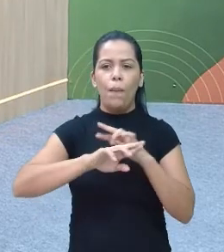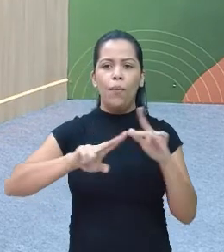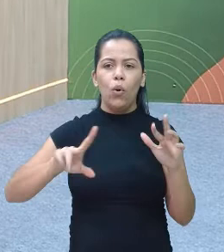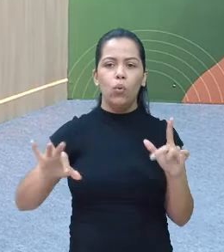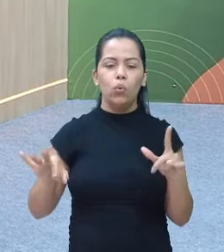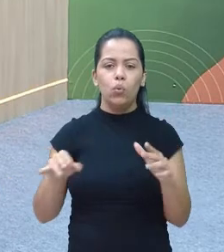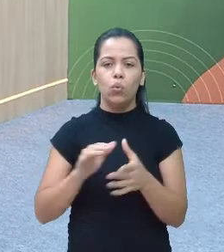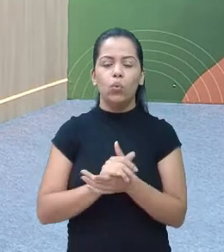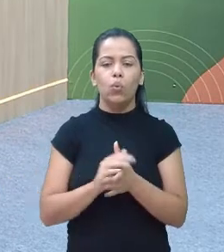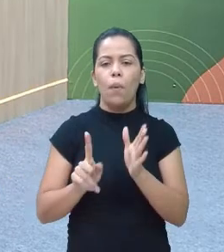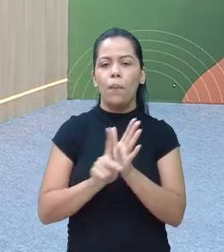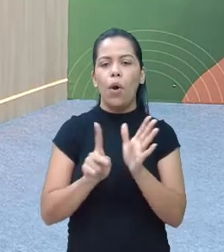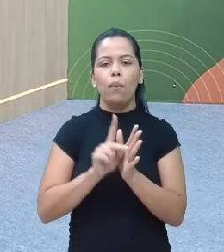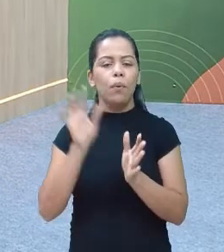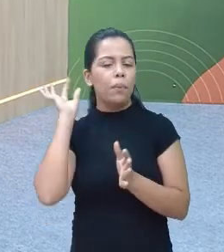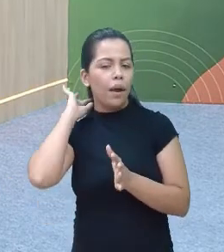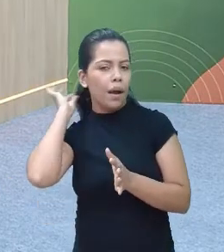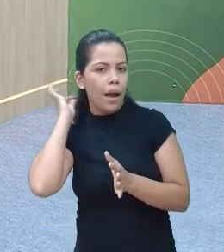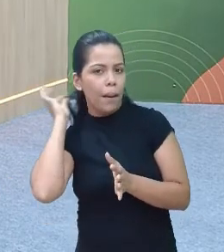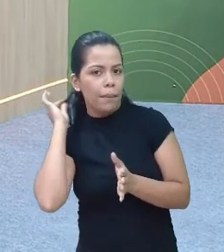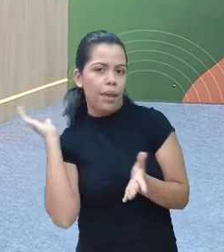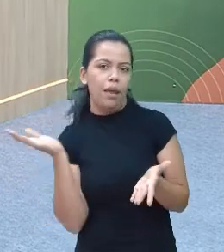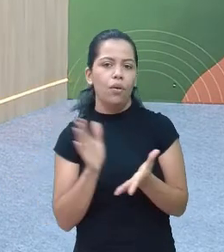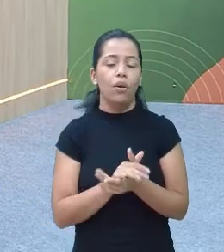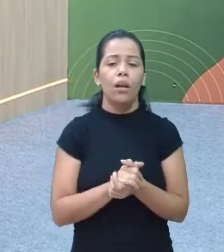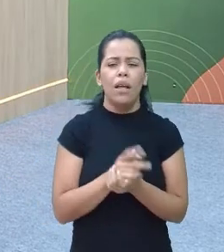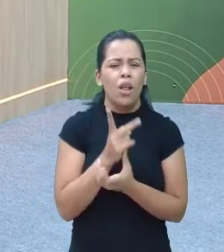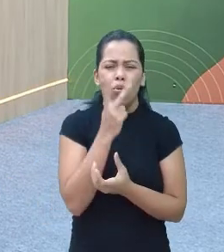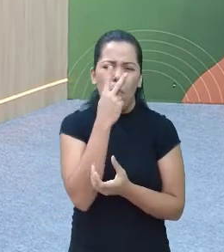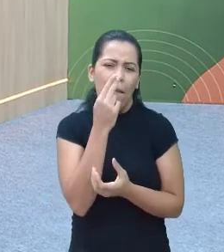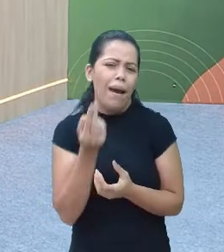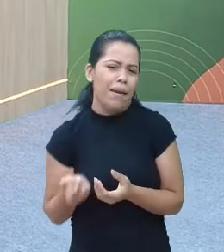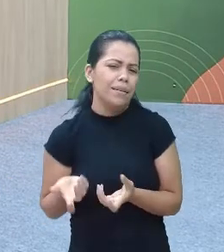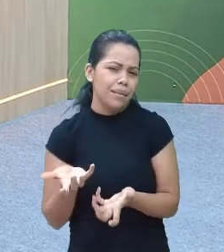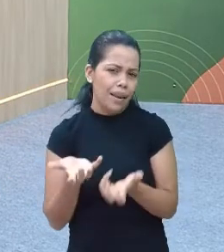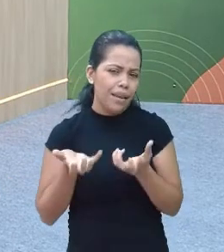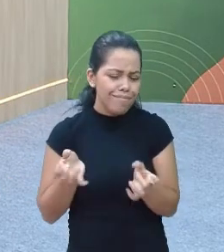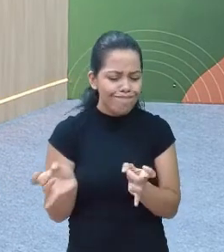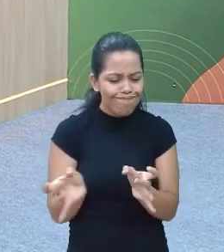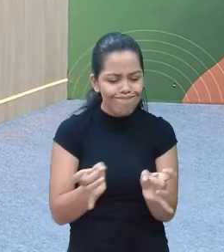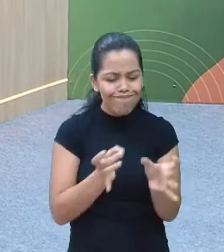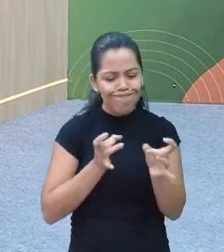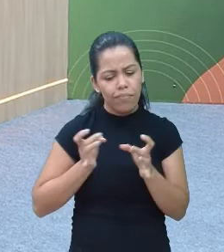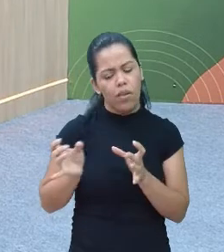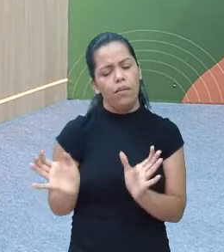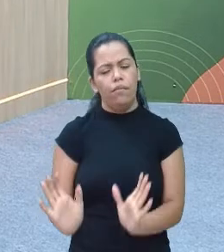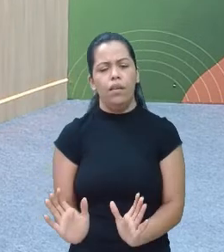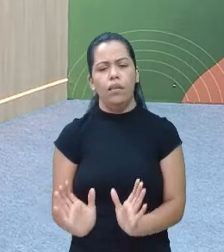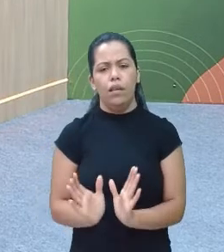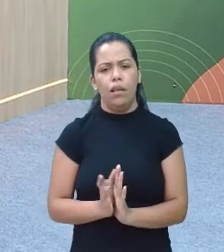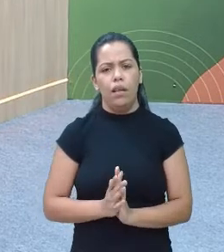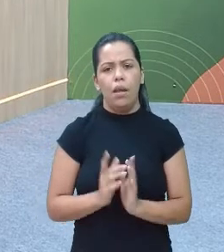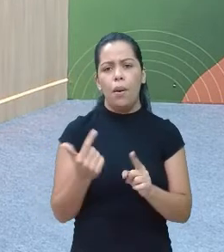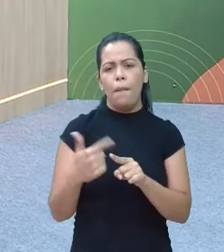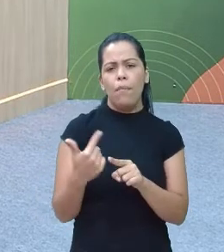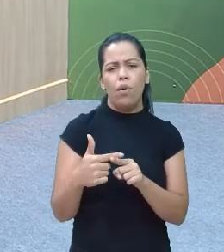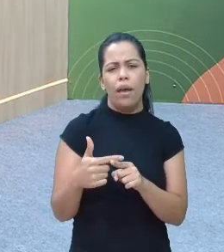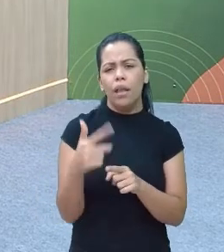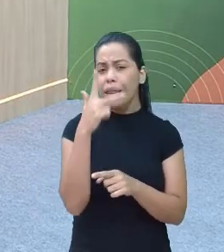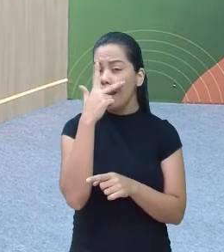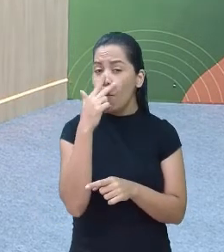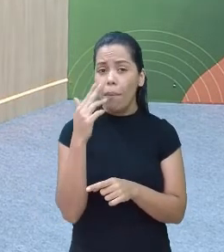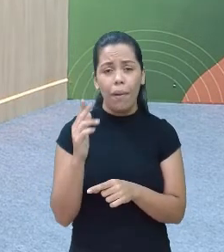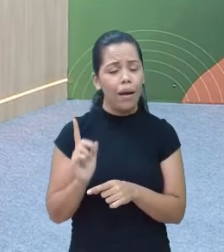dica, quando na verdade já é uma venda, é muito menos dolosa, assim, porque não parece que você está